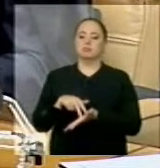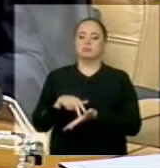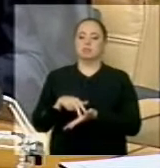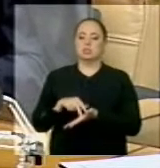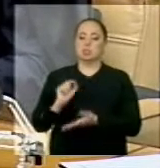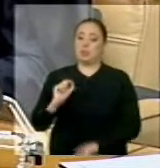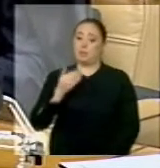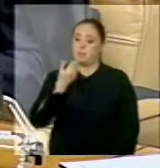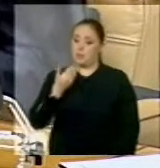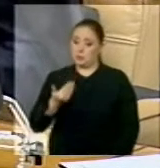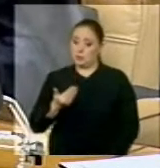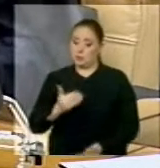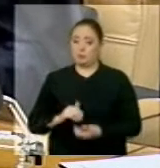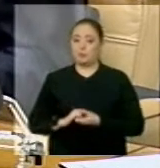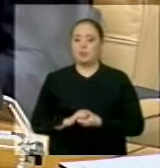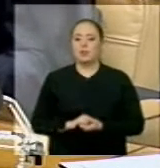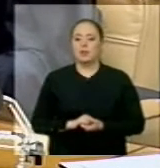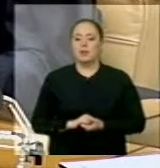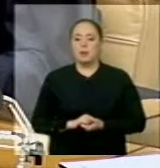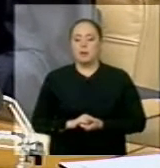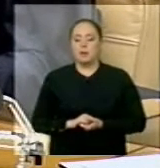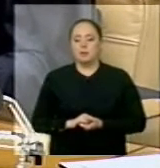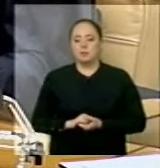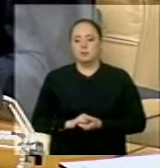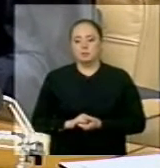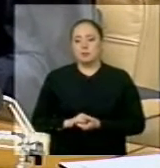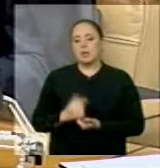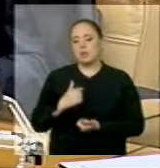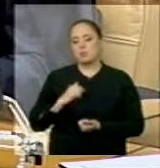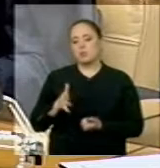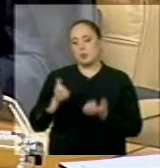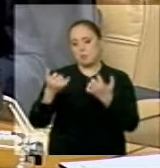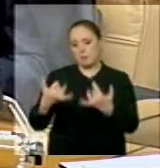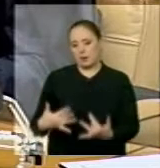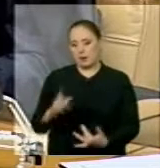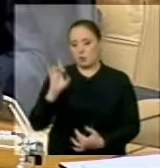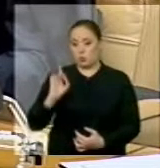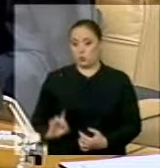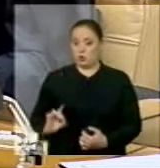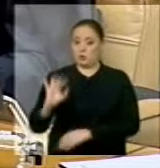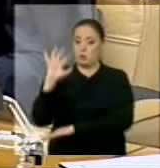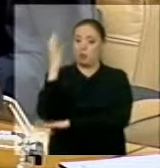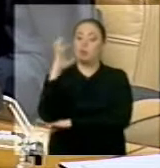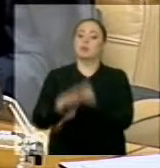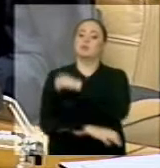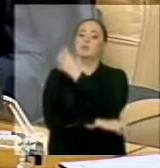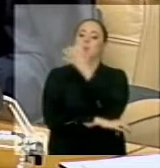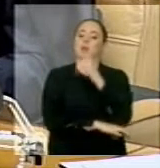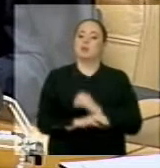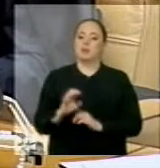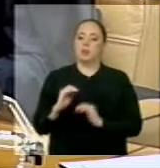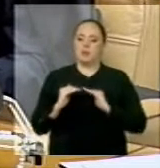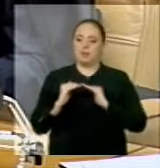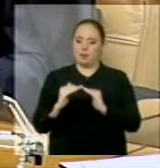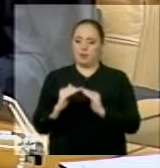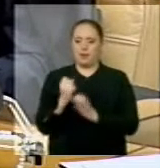autora. Como acima já indiquei, o direito ao meio ambiente equilibrado é assegurado a todos de